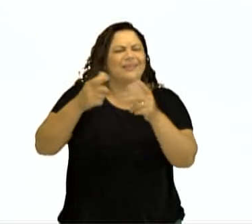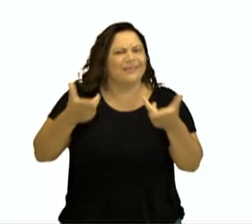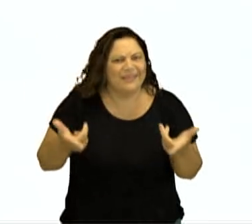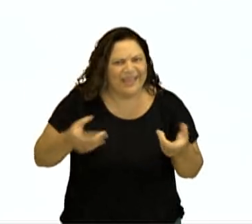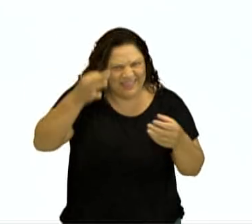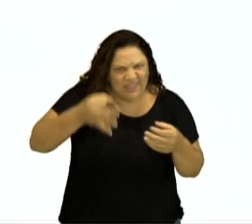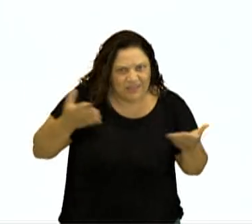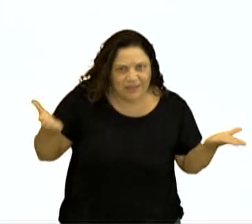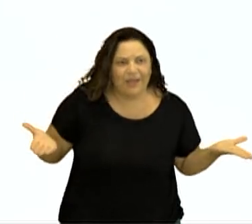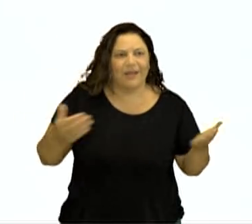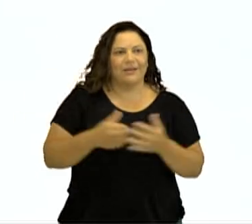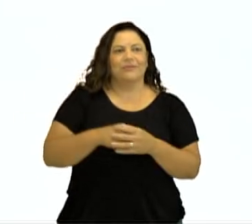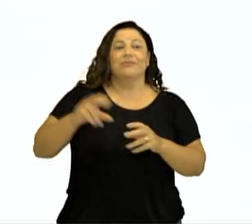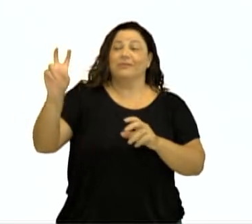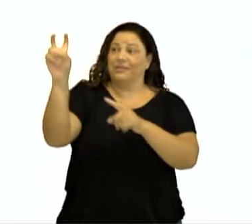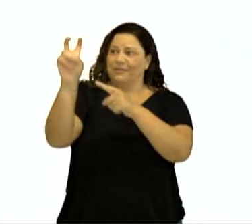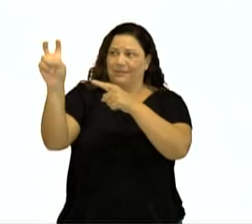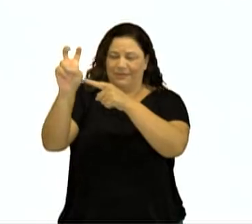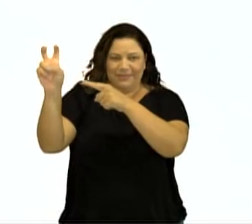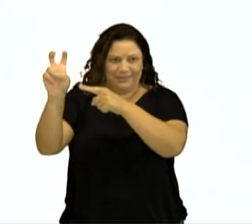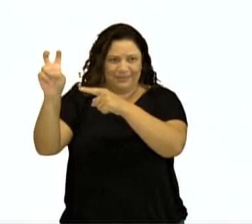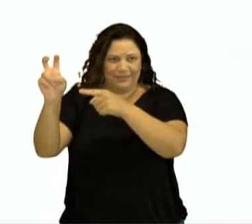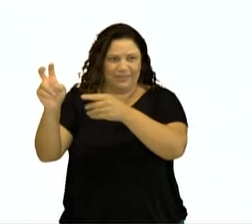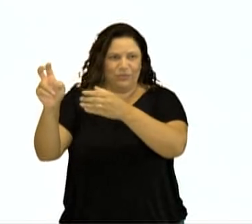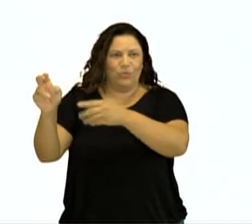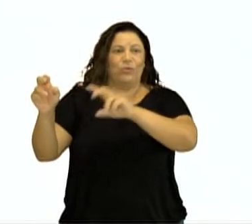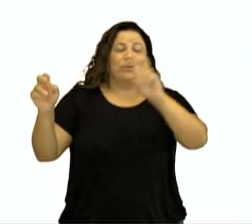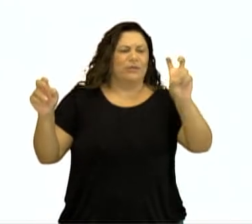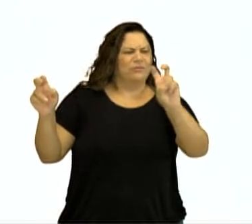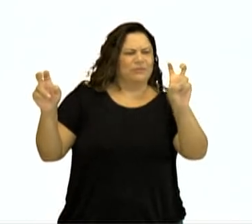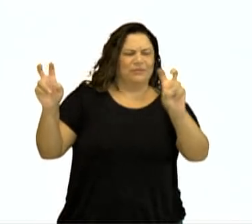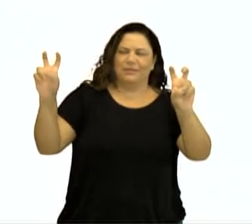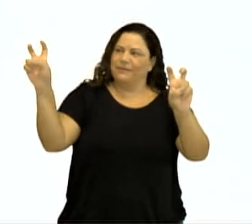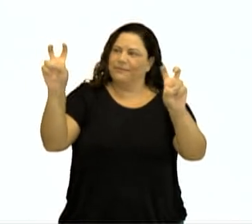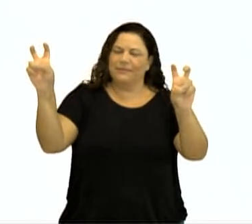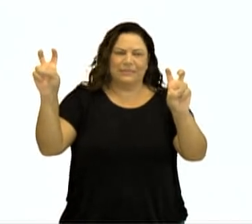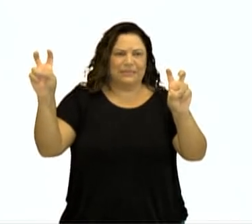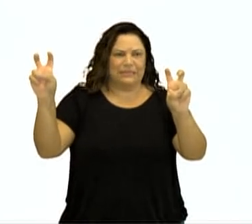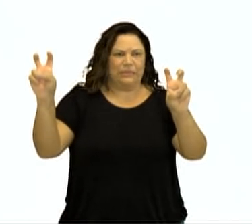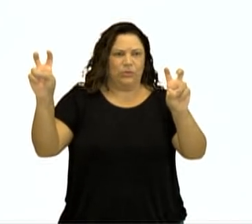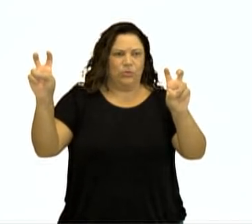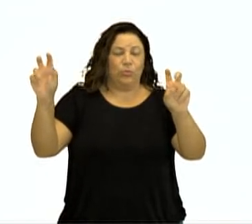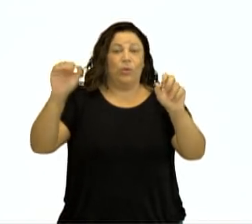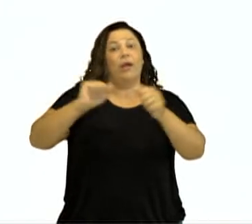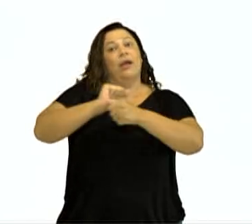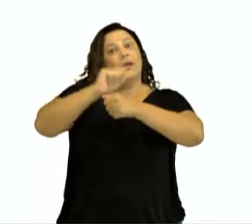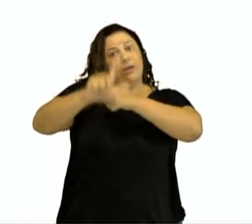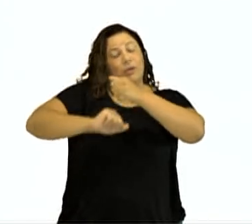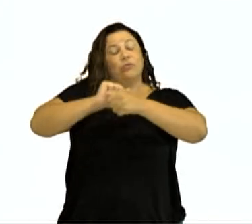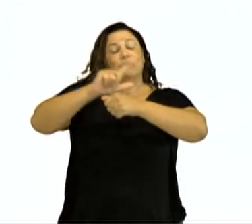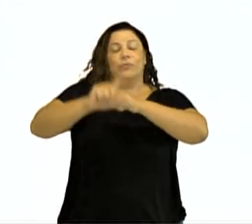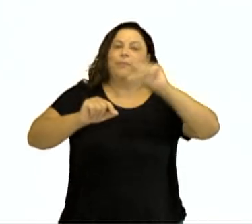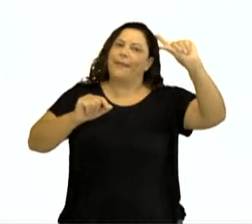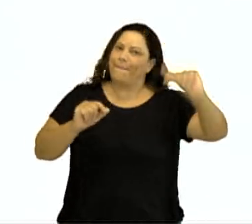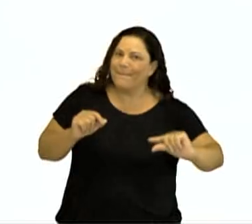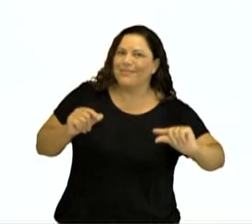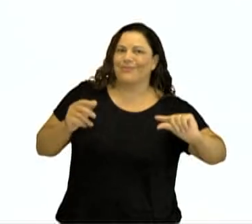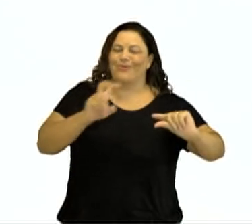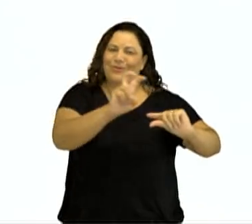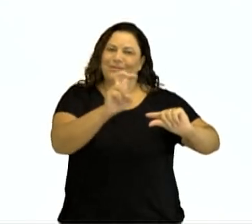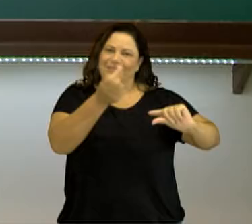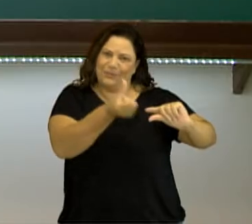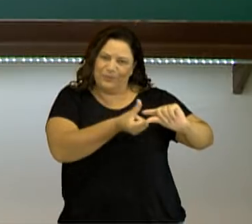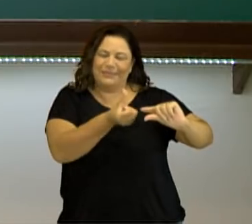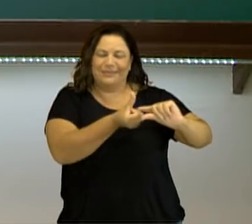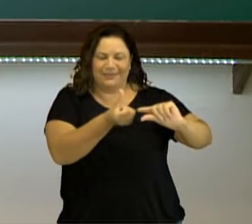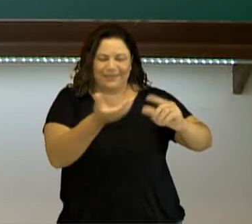que tem 55 em cima para cada um. Esse 55 do bário é o número atômico, porque ele é menor do que o 56. É o